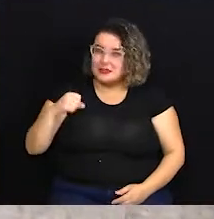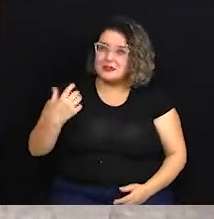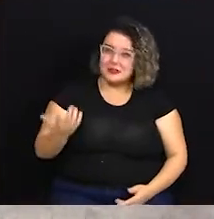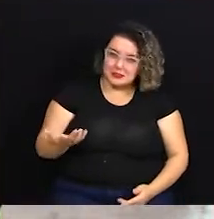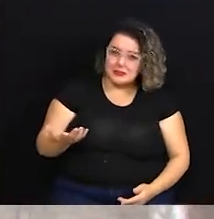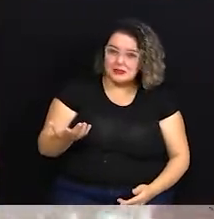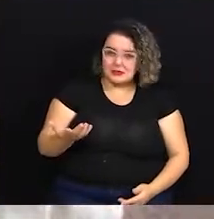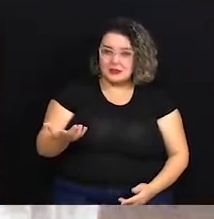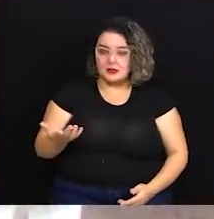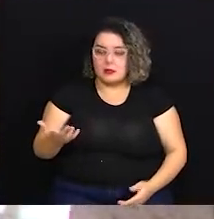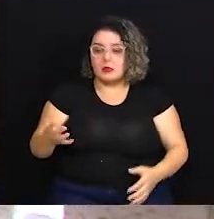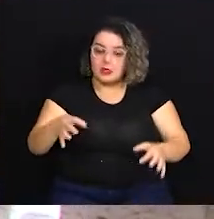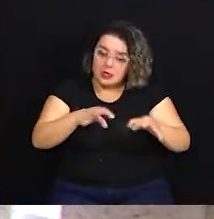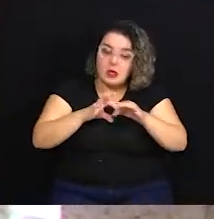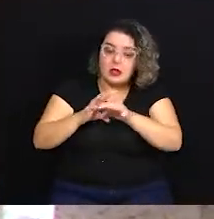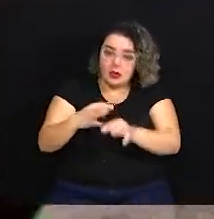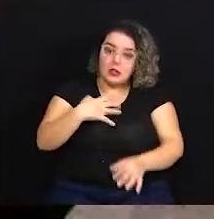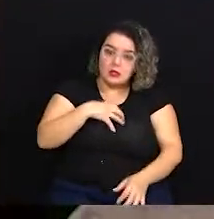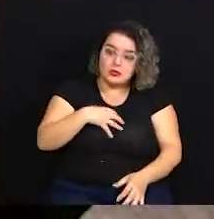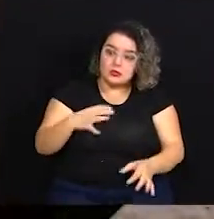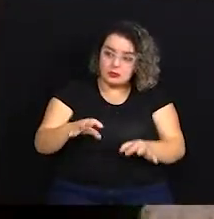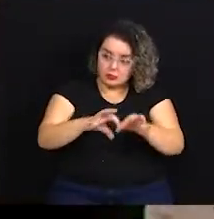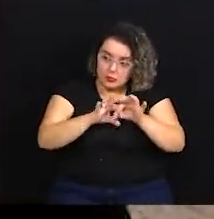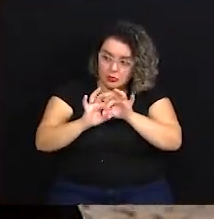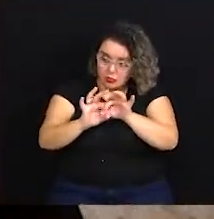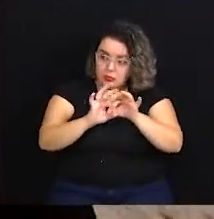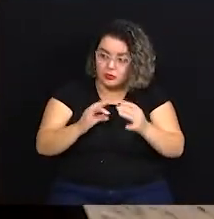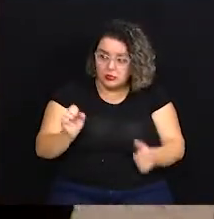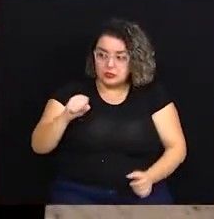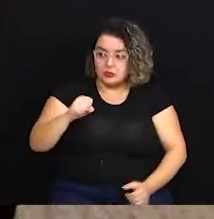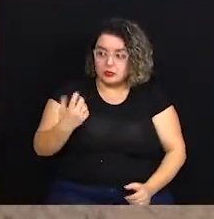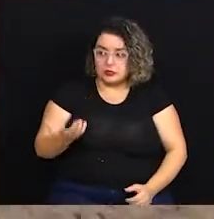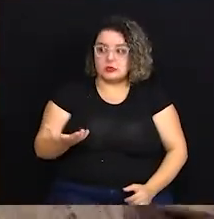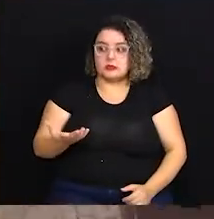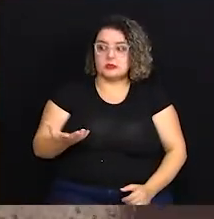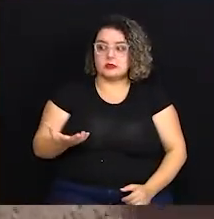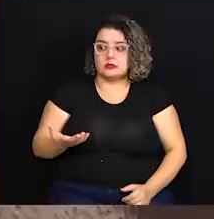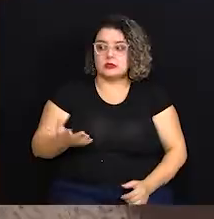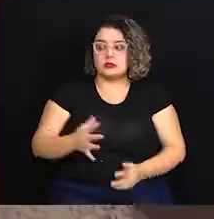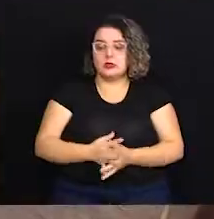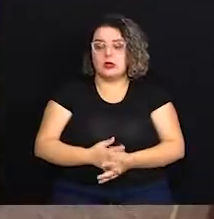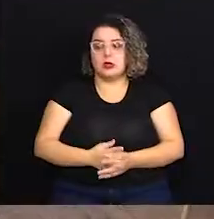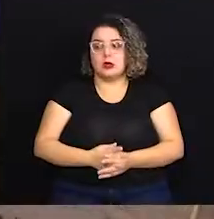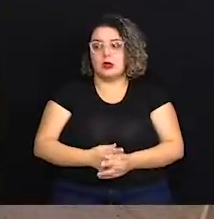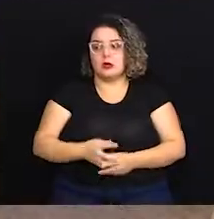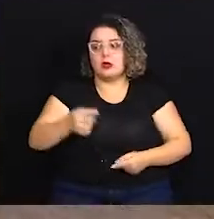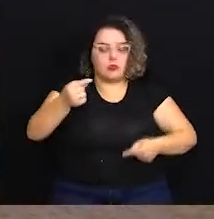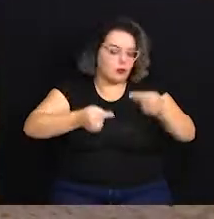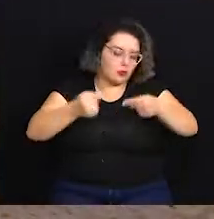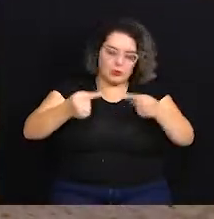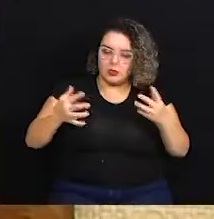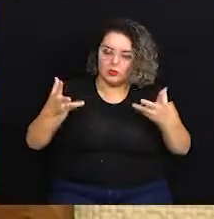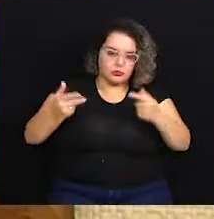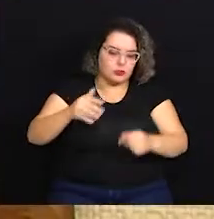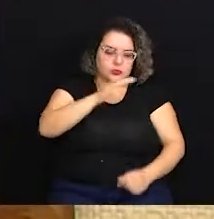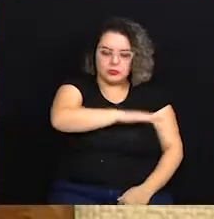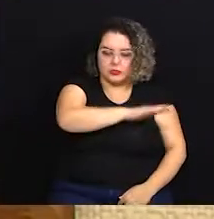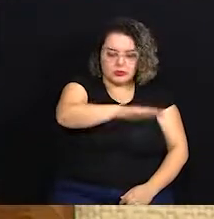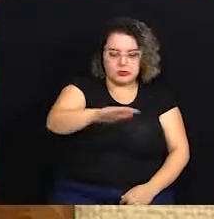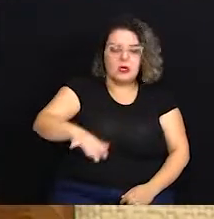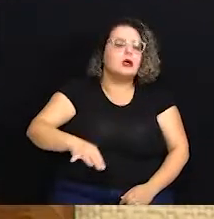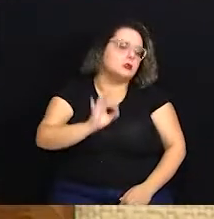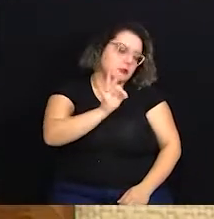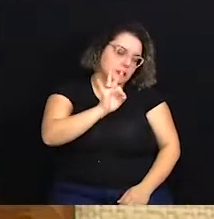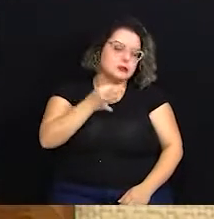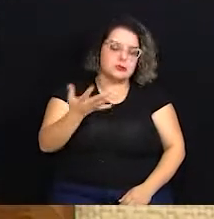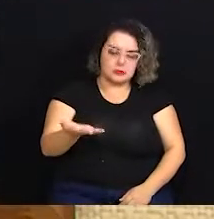mercado bem unido. Eu sinto assim, sinto que é um mercado bem unido. Concorrência tem em todas as áreas, sem dúvida, né? Eu